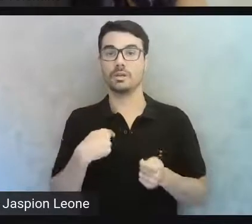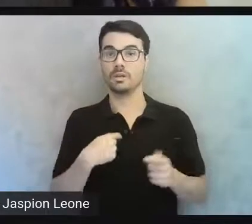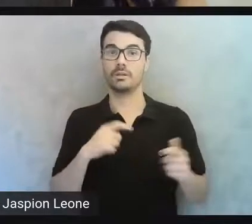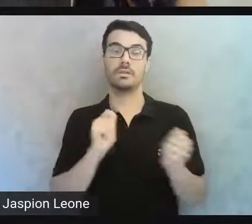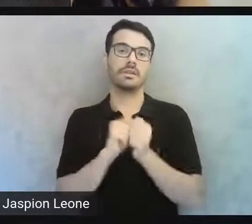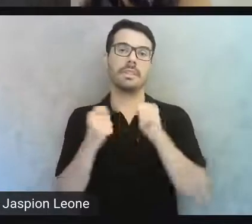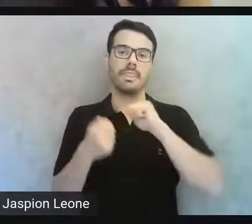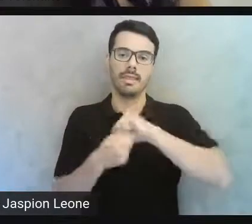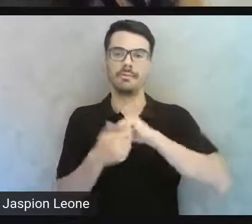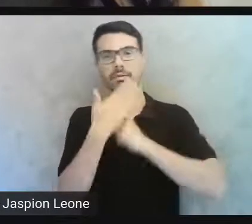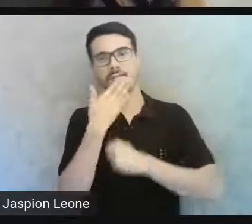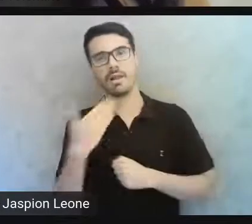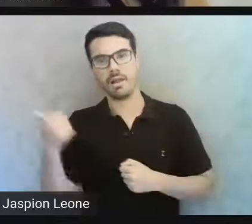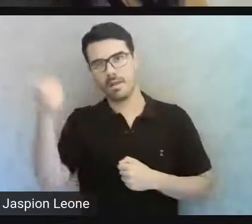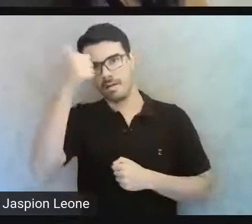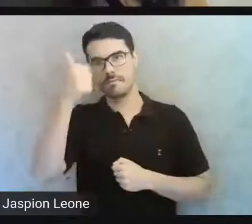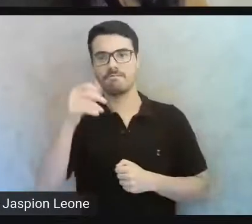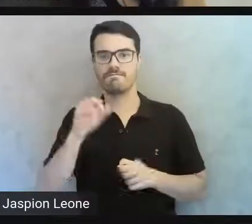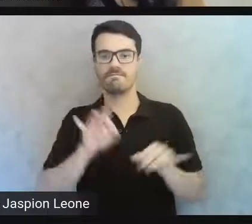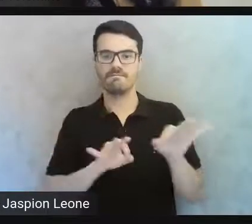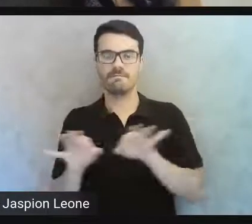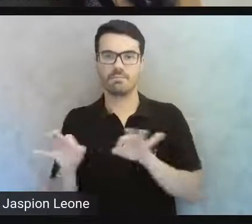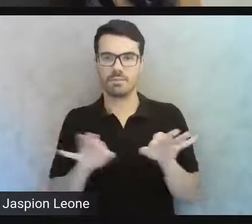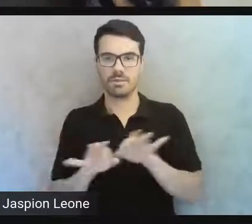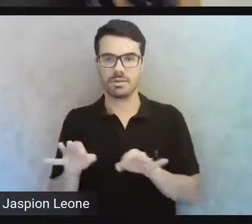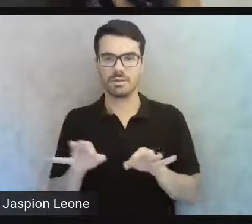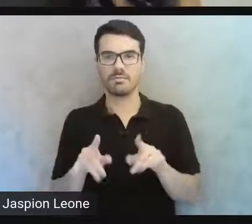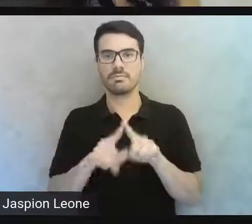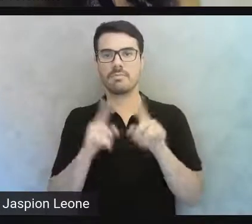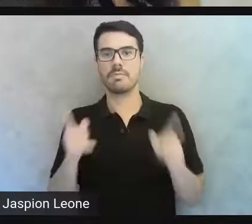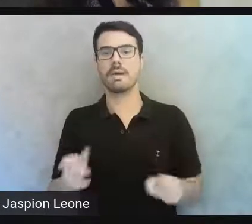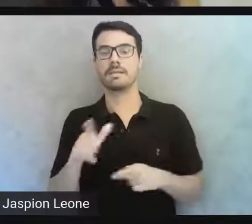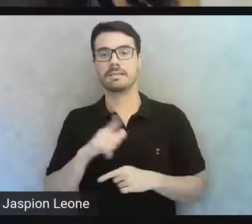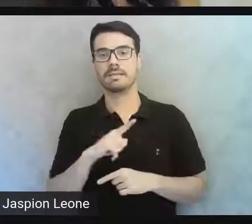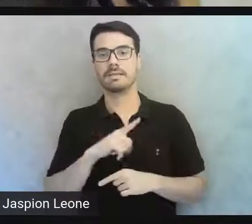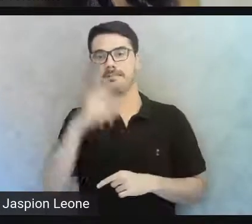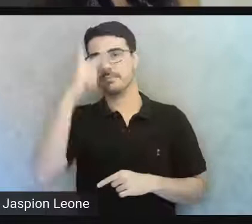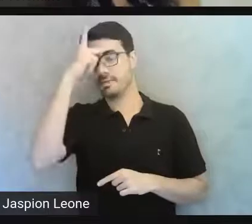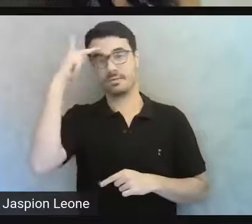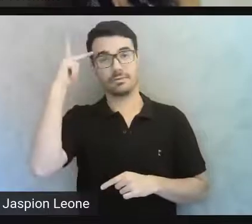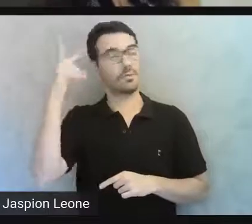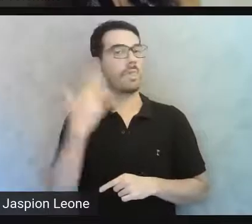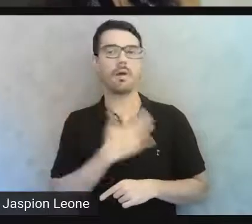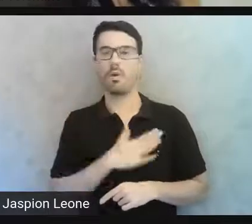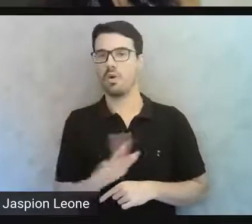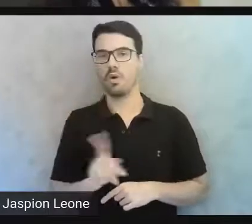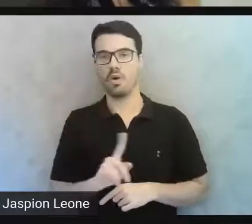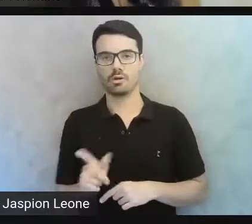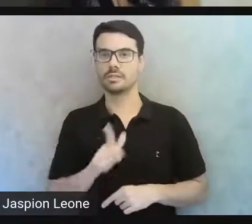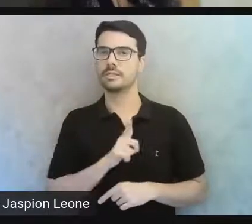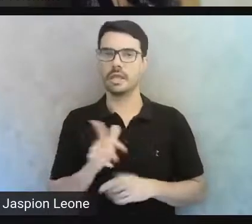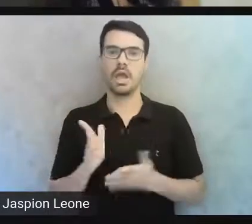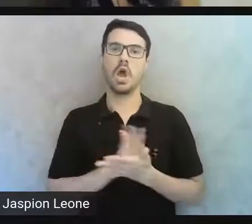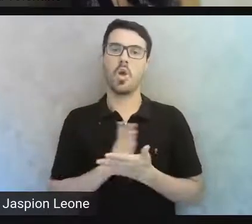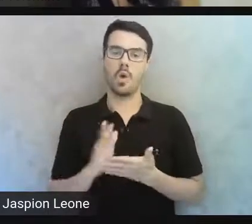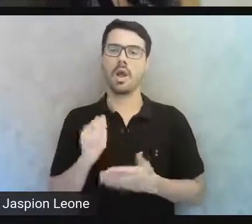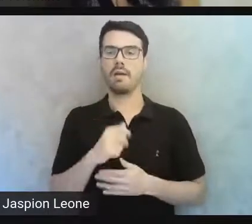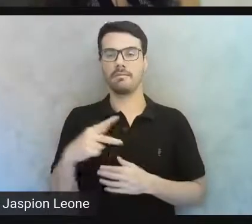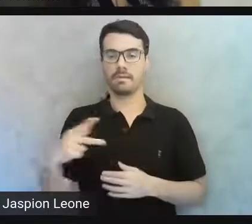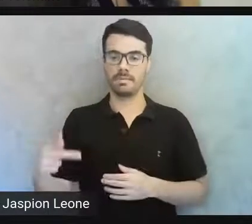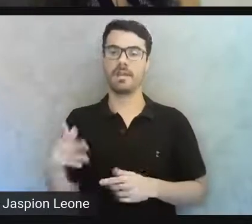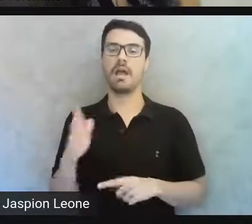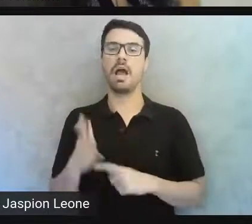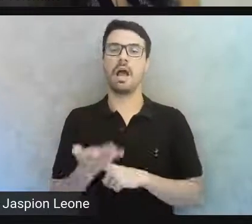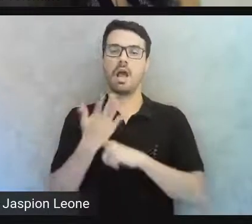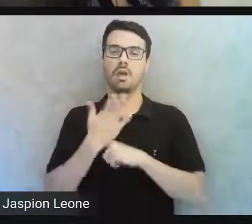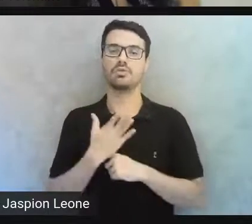de planilhas, mas tem pessoas que não gostam de planilhas e que têm aplicativos também hoje que facilitam muito a vida, né? Eu vou